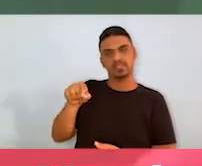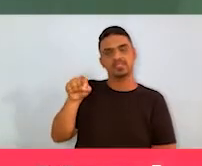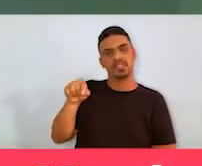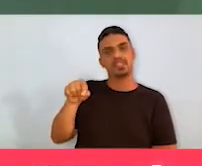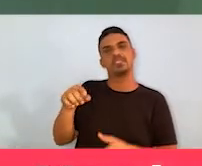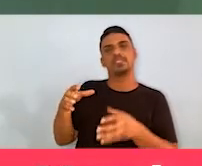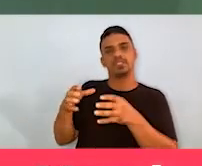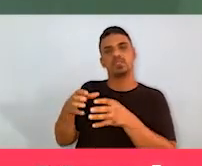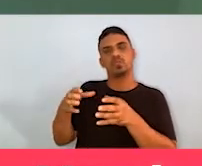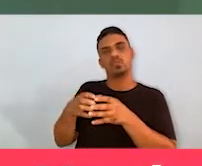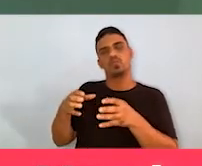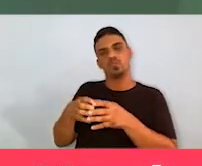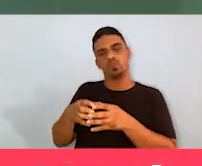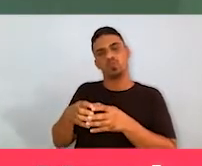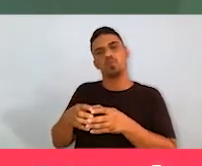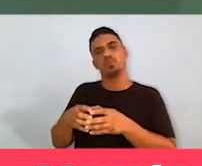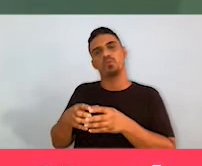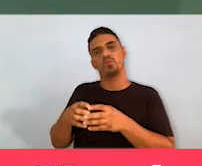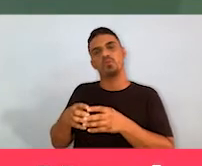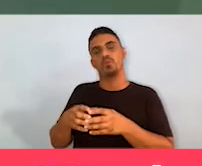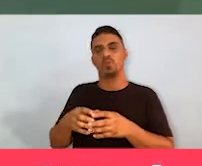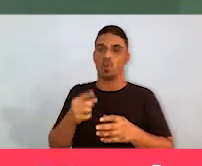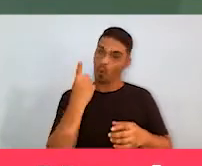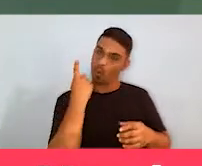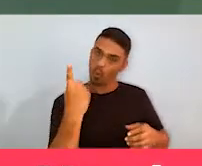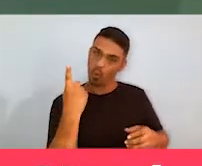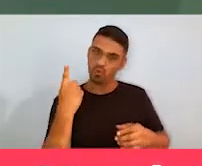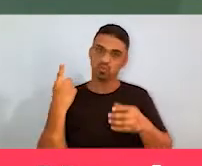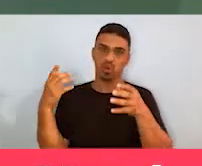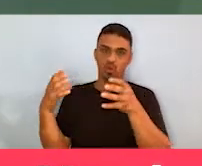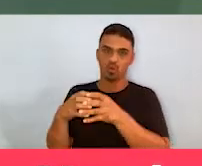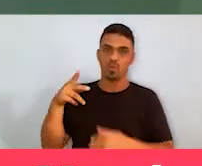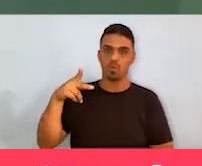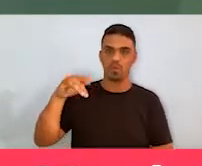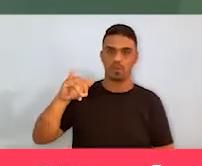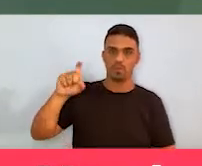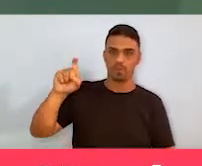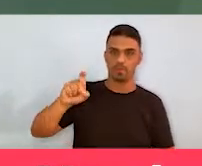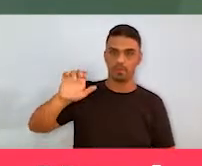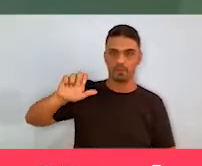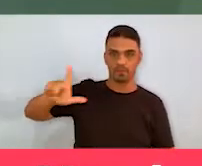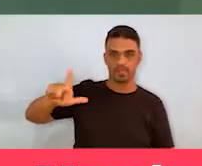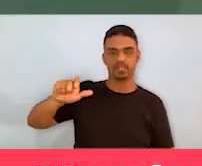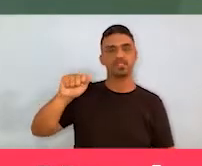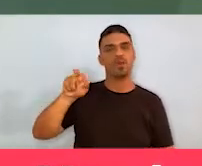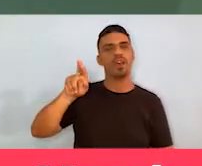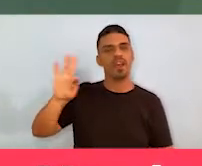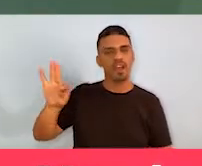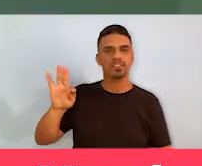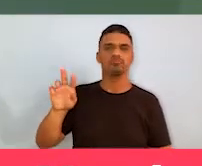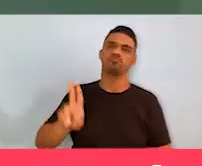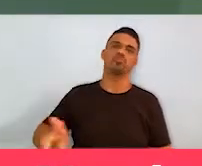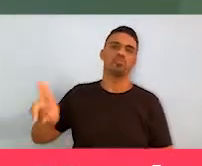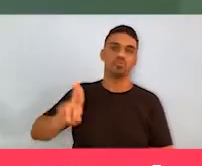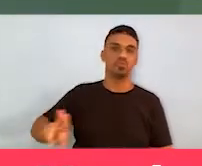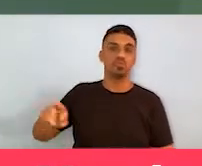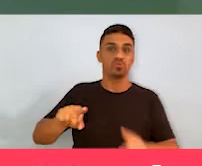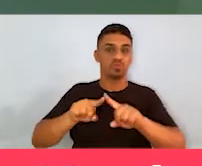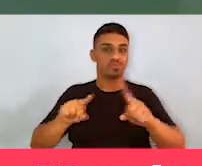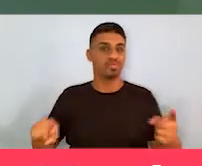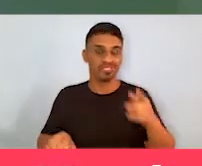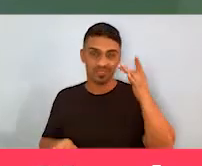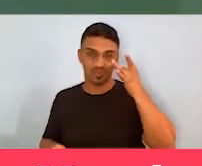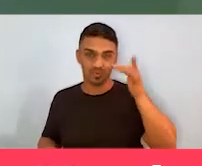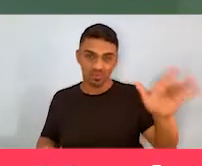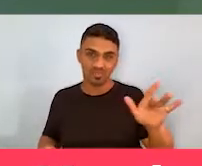Kingdom, é o único grupo de Pixel Art que eu frequento no WhatsApp, assim, e eu não sei agora